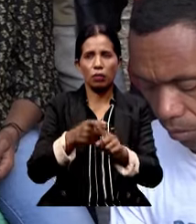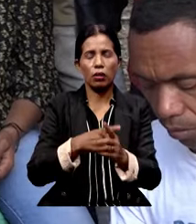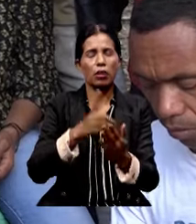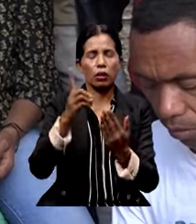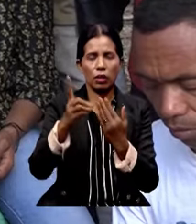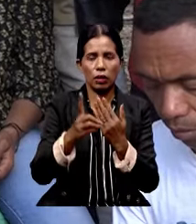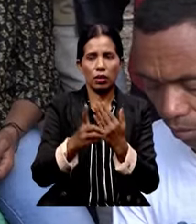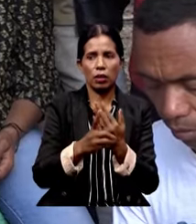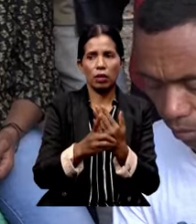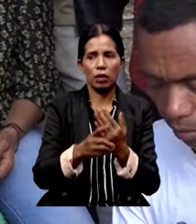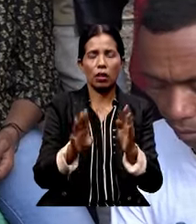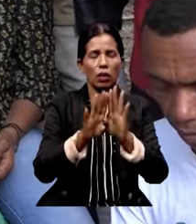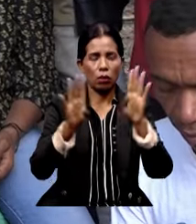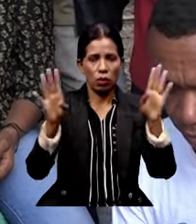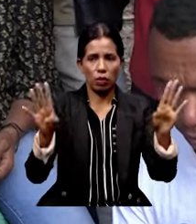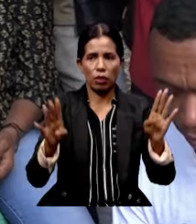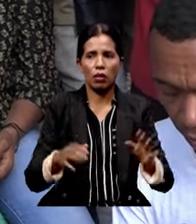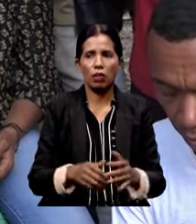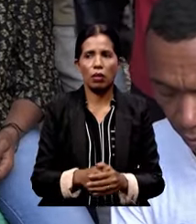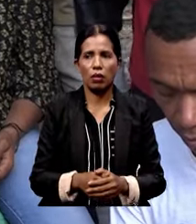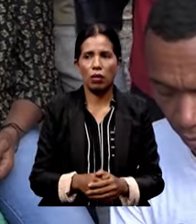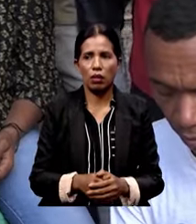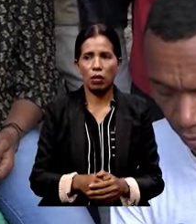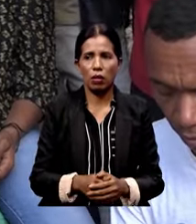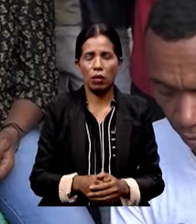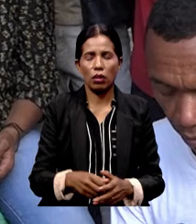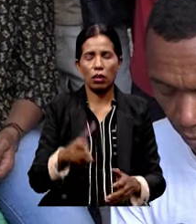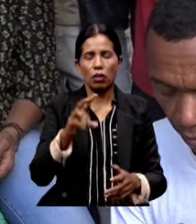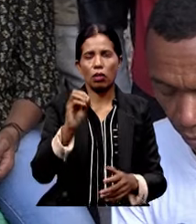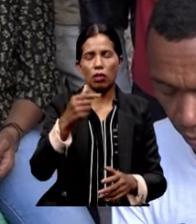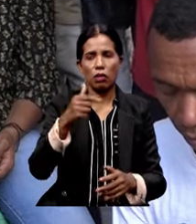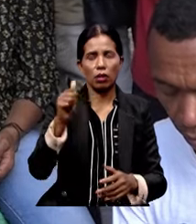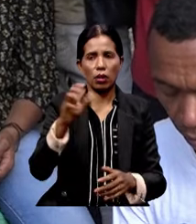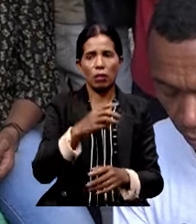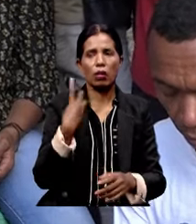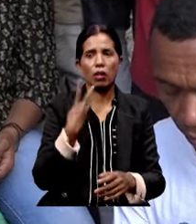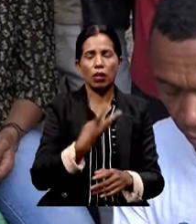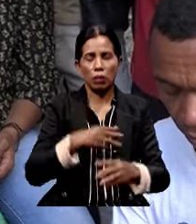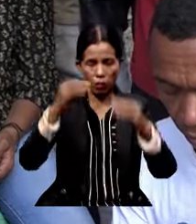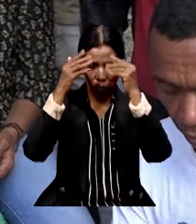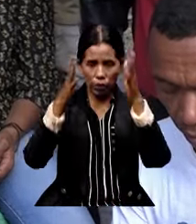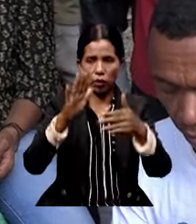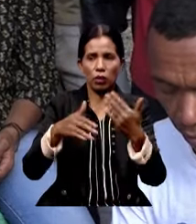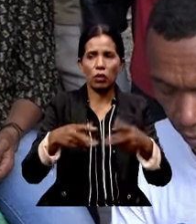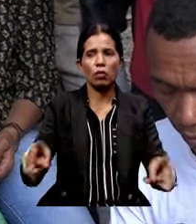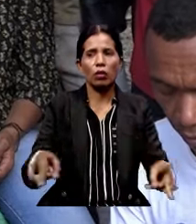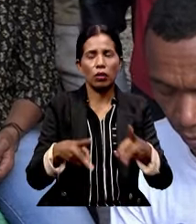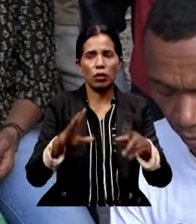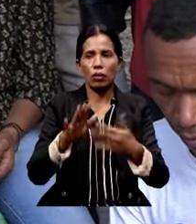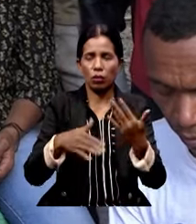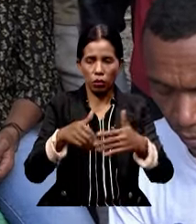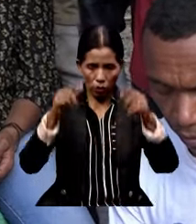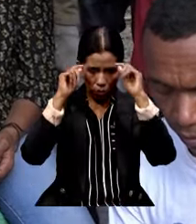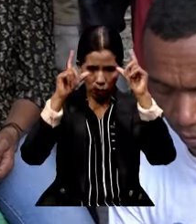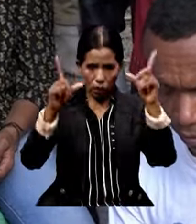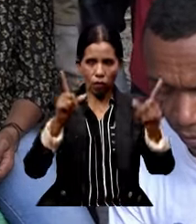dezembro né ba o loco pali baga concurso público ba ame professor voluntário ir reclamante e território toma